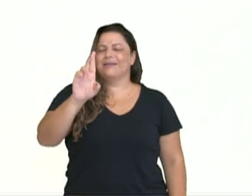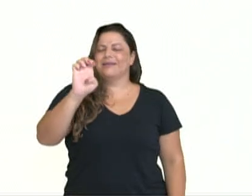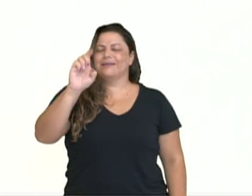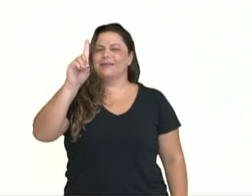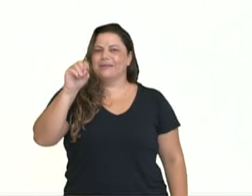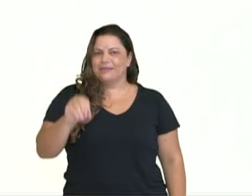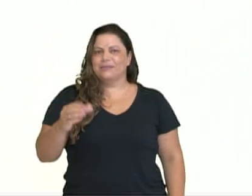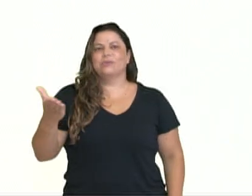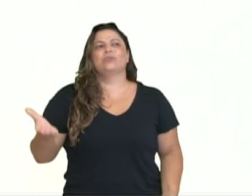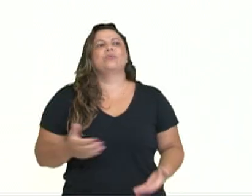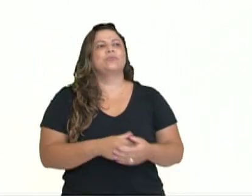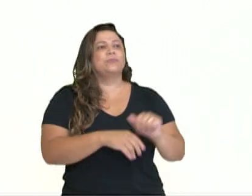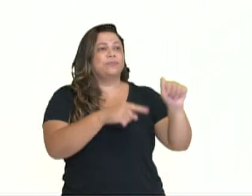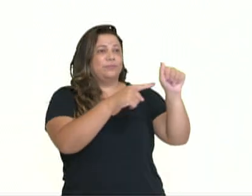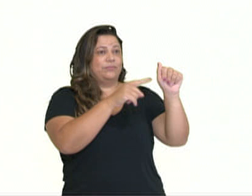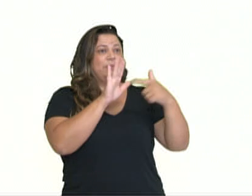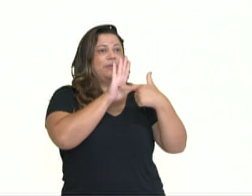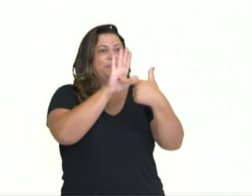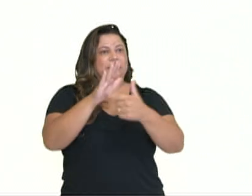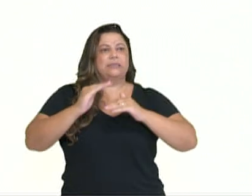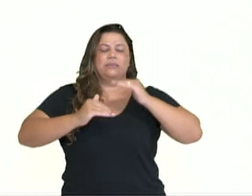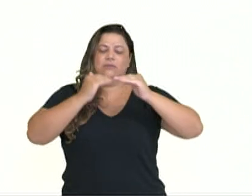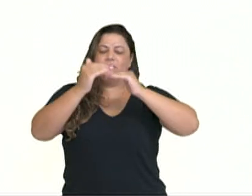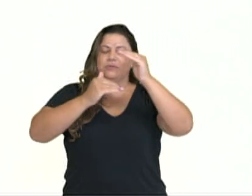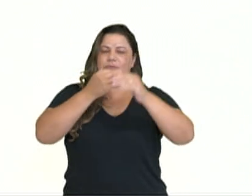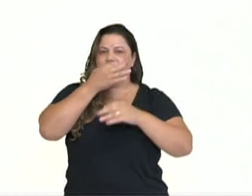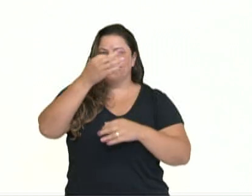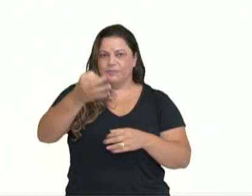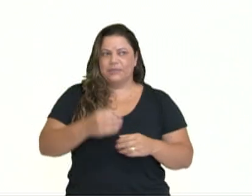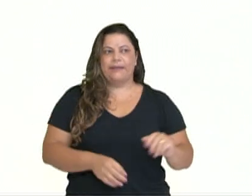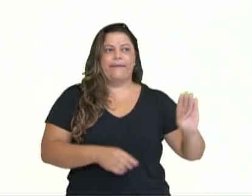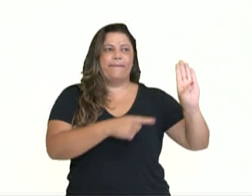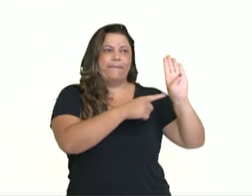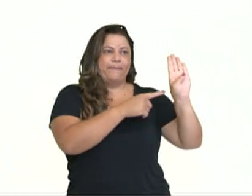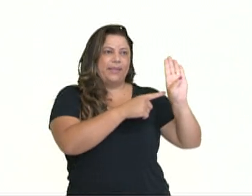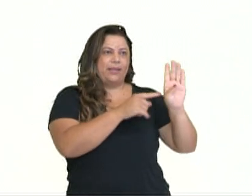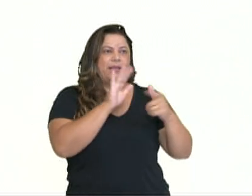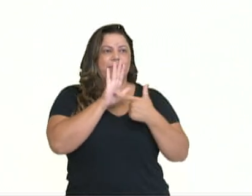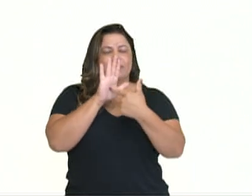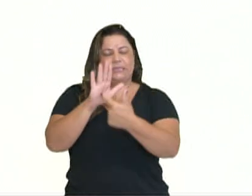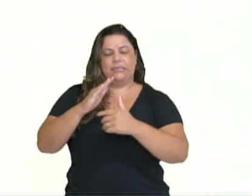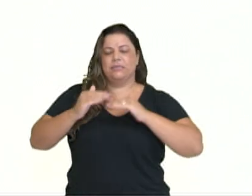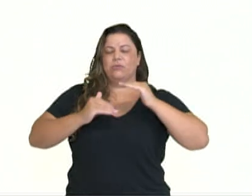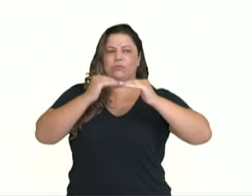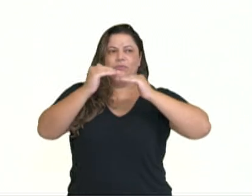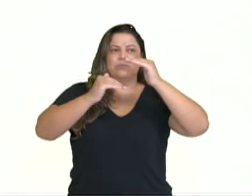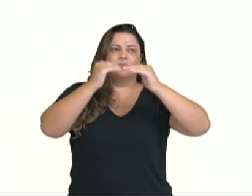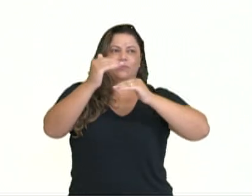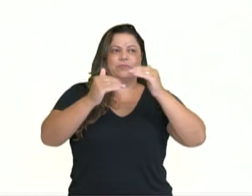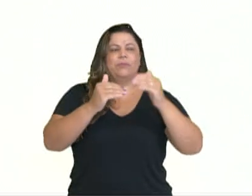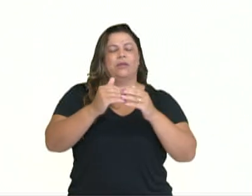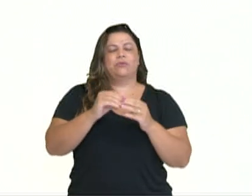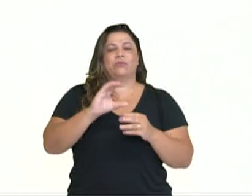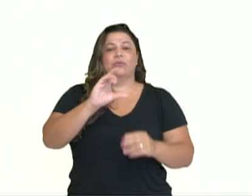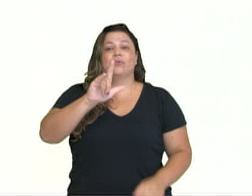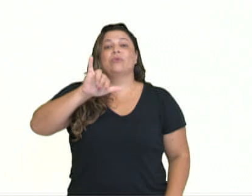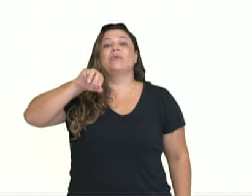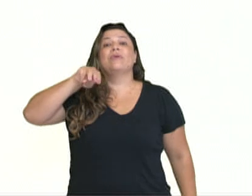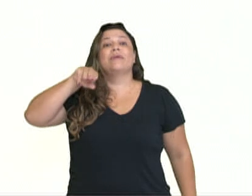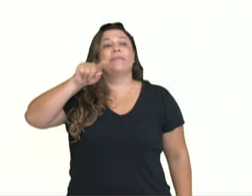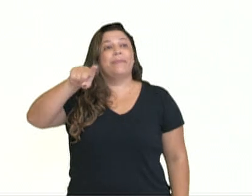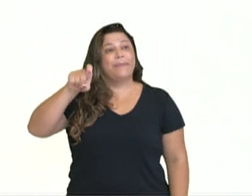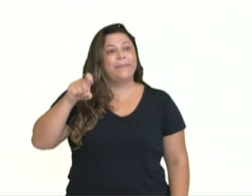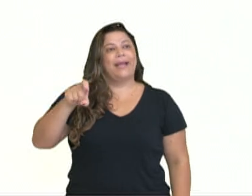Alternativa A, apresentação, desenvolvimento e argumentação. Alternativa B, apresentação, desenvolvimento, clímax